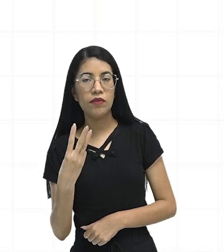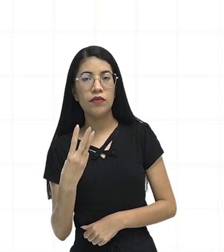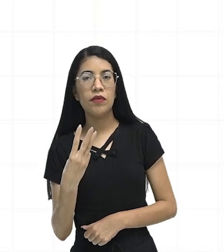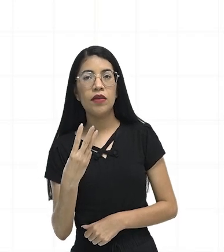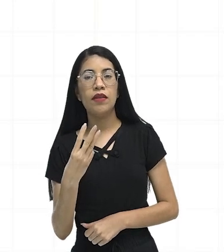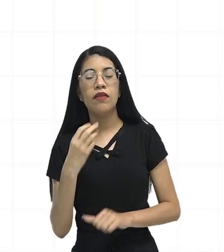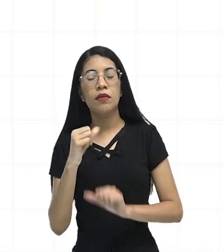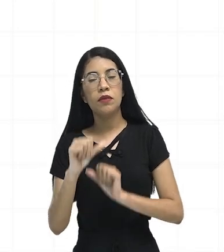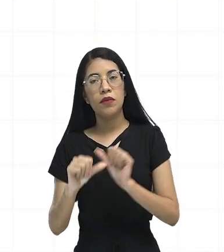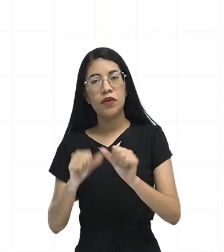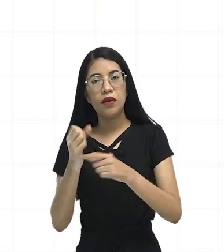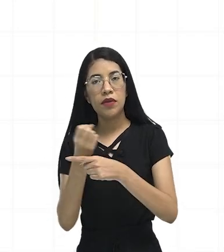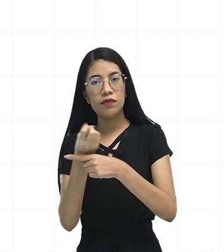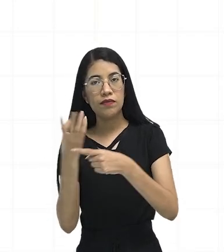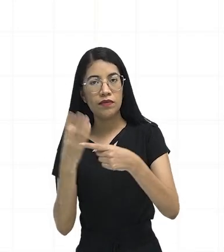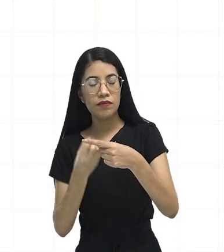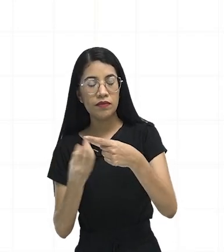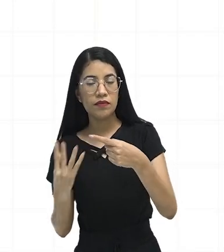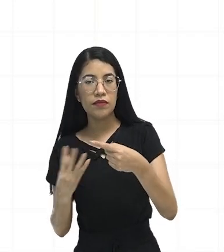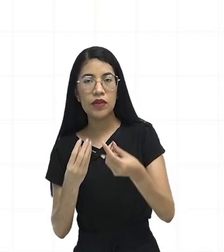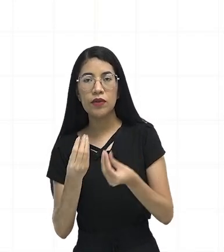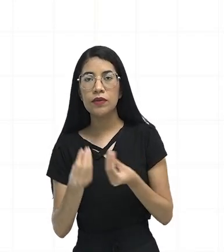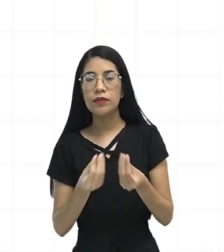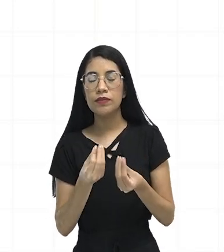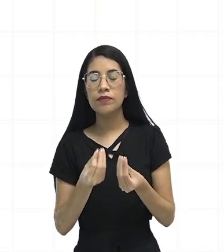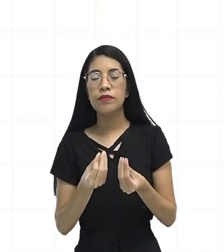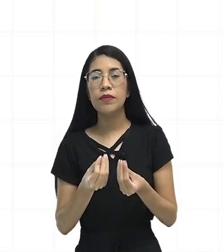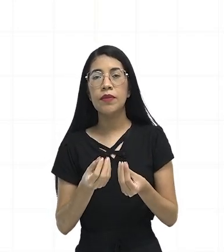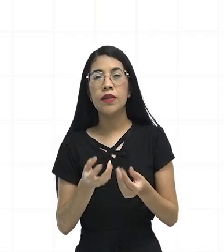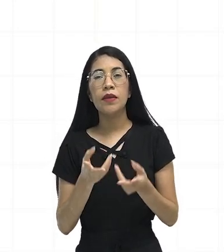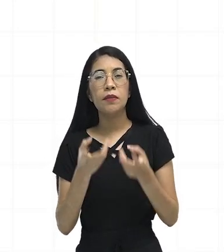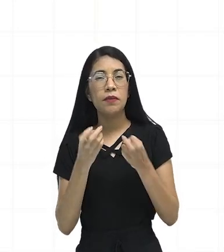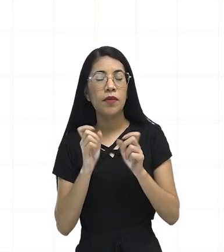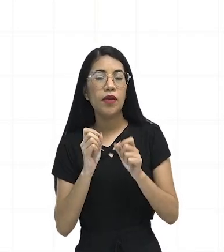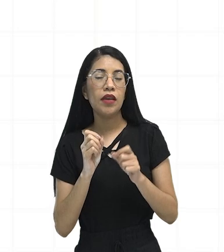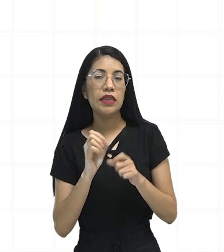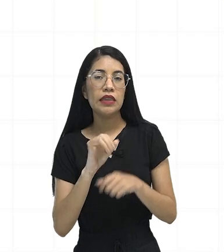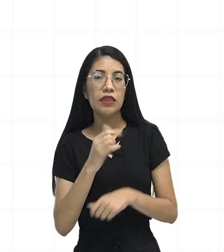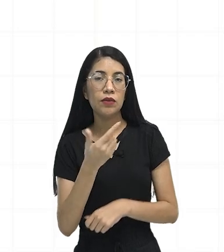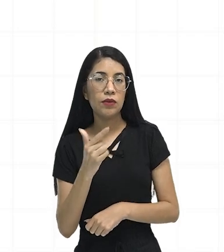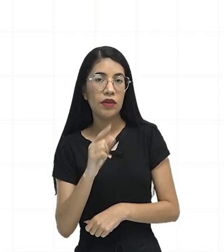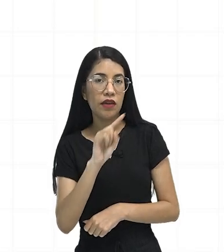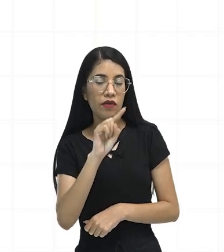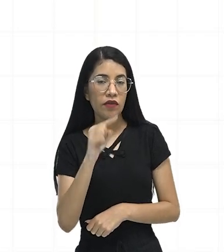forma fracionária. Observe que o número sem a vírgula é escrito da seguinte maneira.